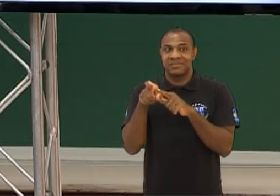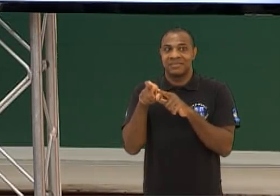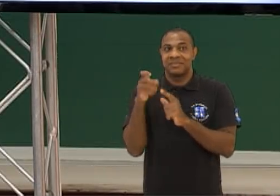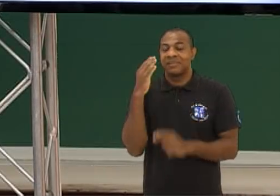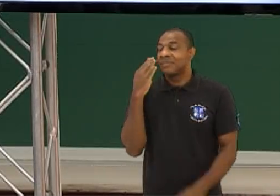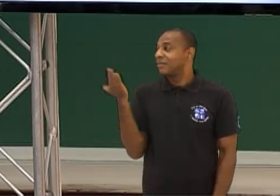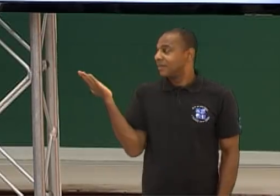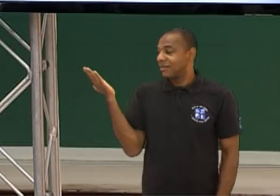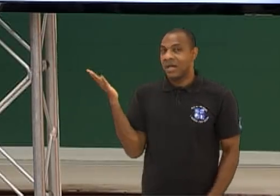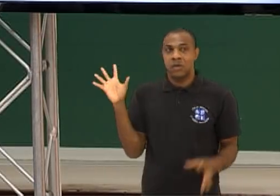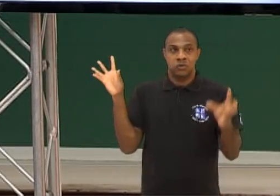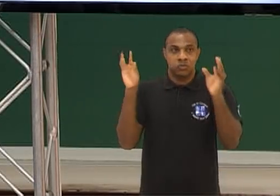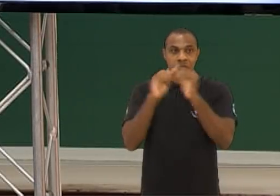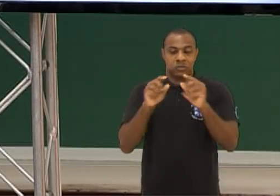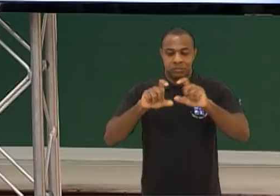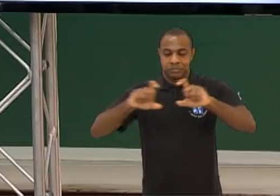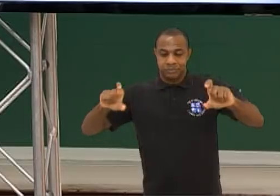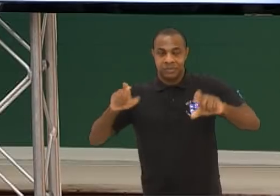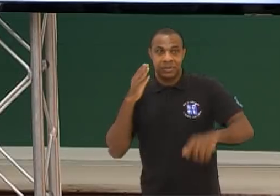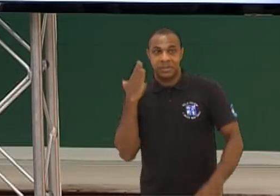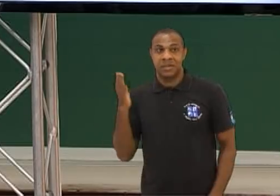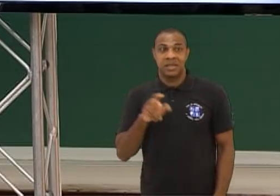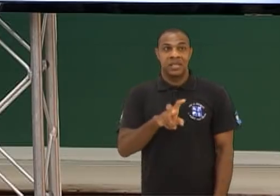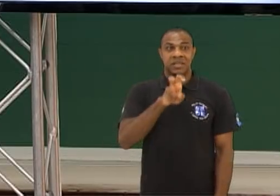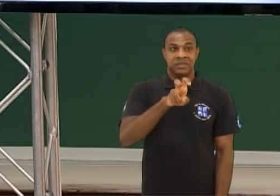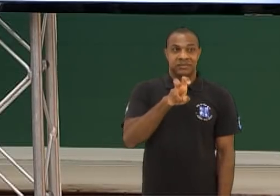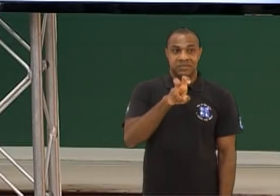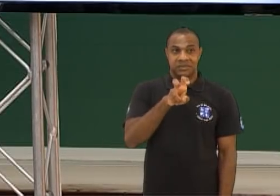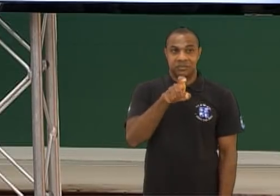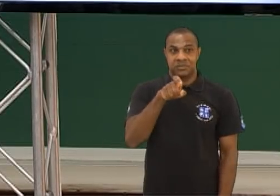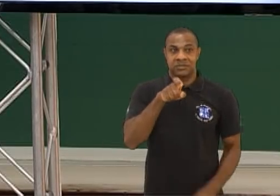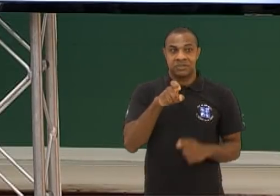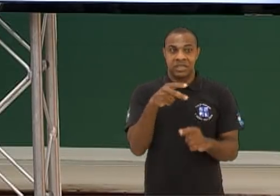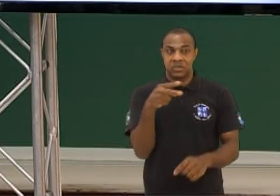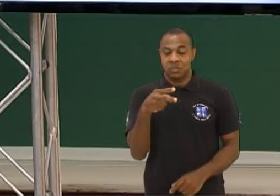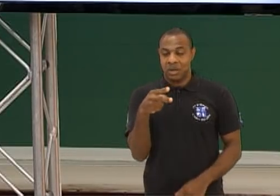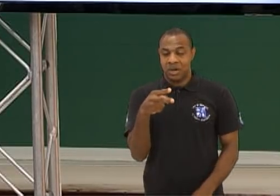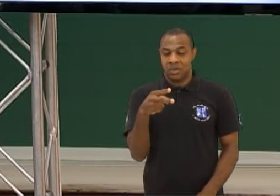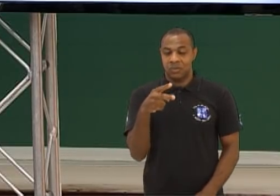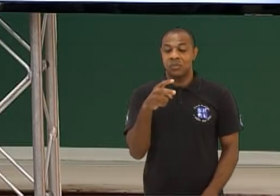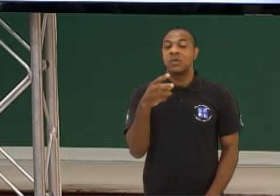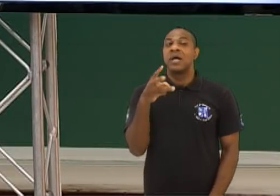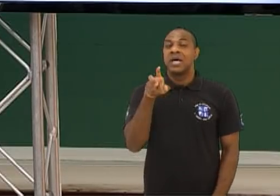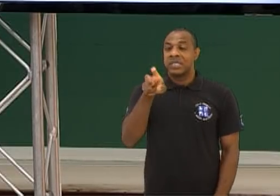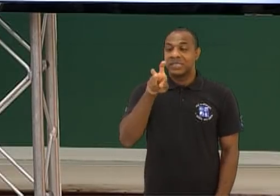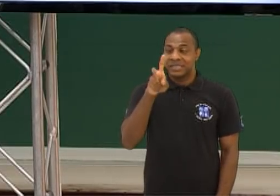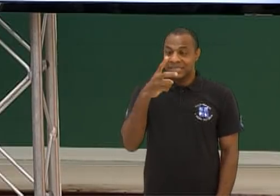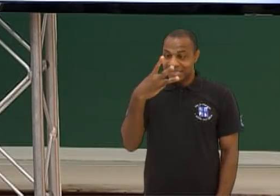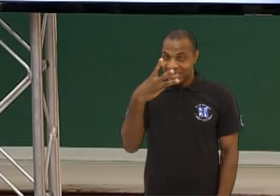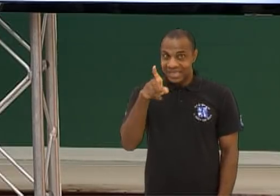essas informações? Então, ó, o quíntuplo do número é igual ao triplo